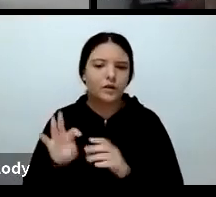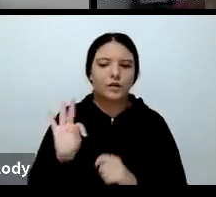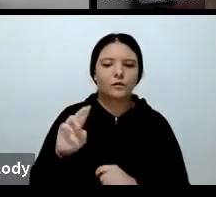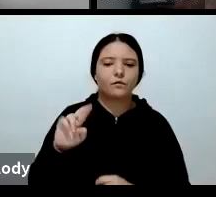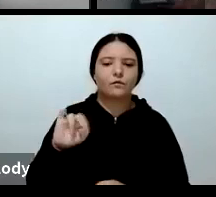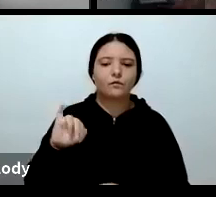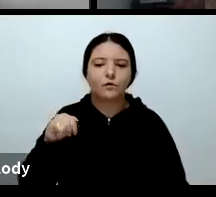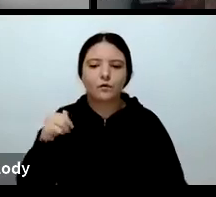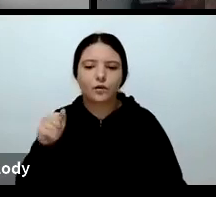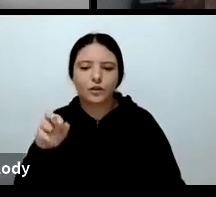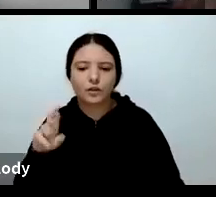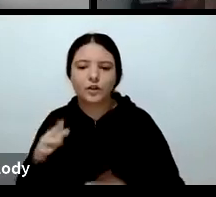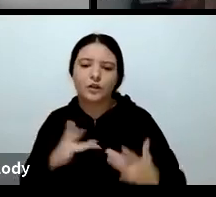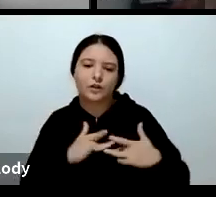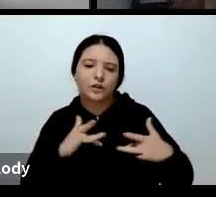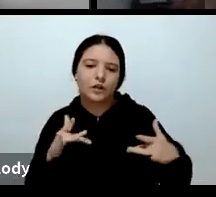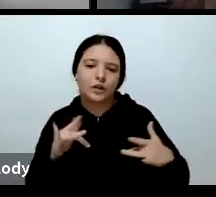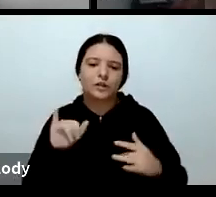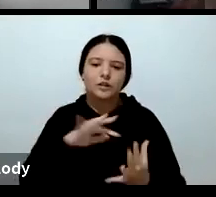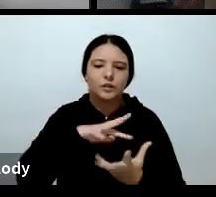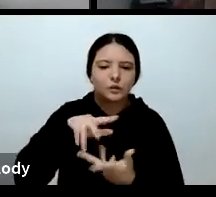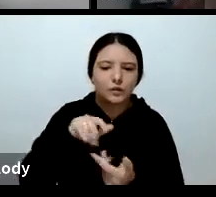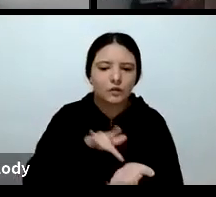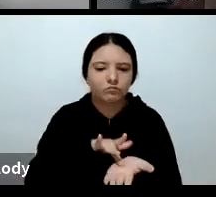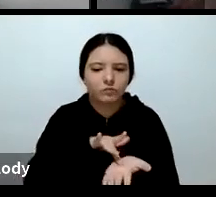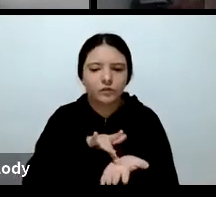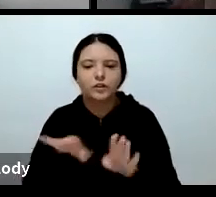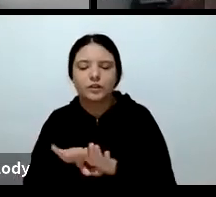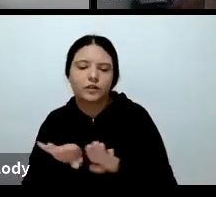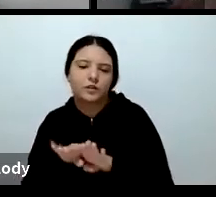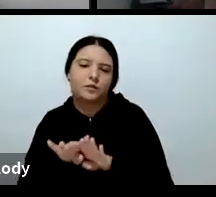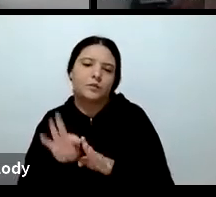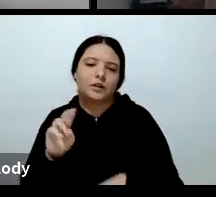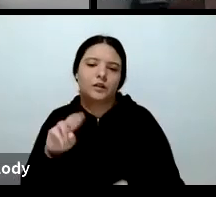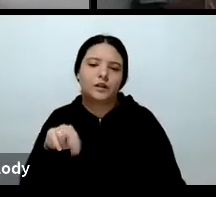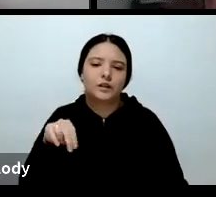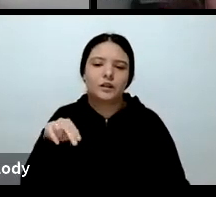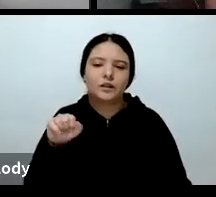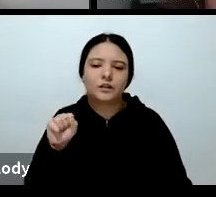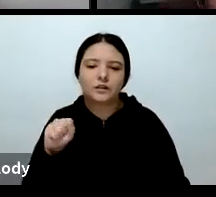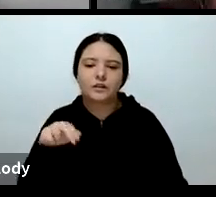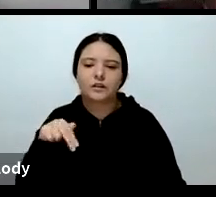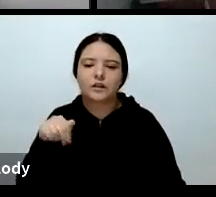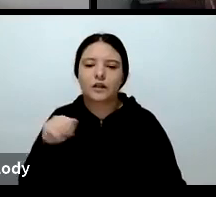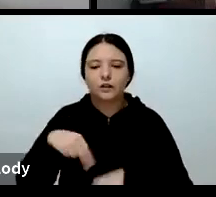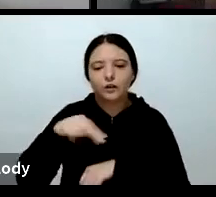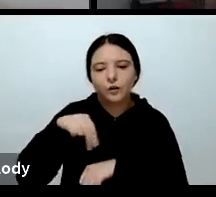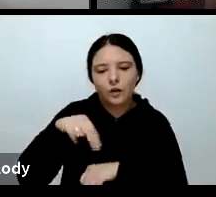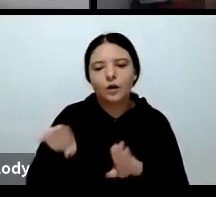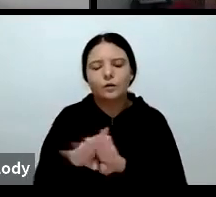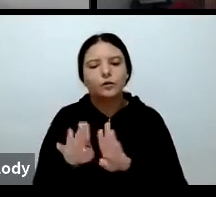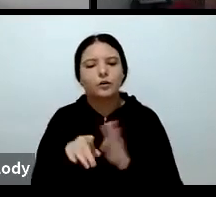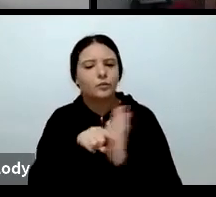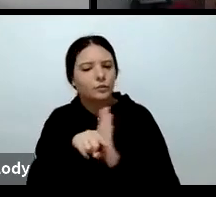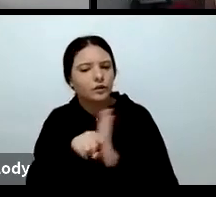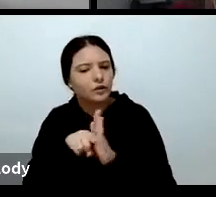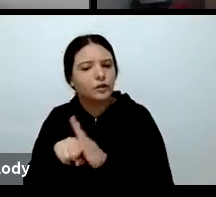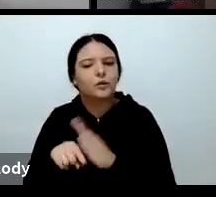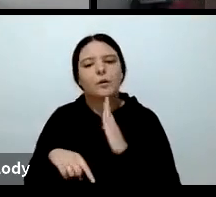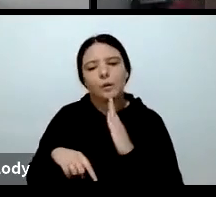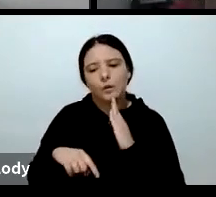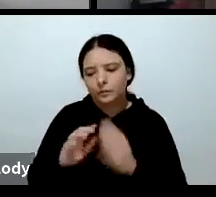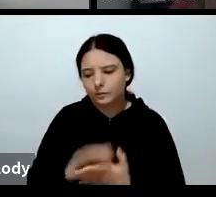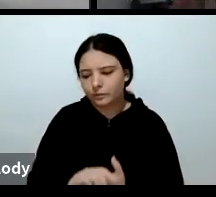solidariedades internacionais, forjar relações transnacionais, né? De pesquisa, de conhecimento, né?